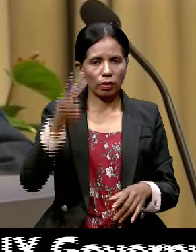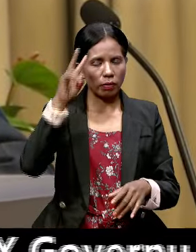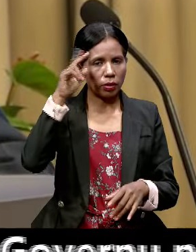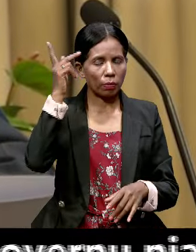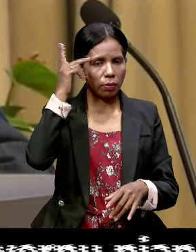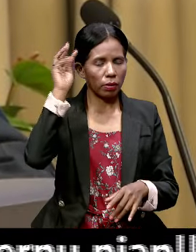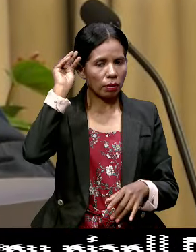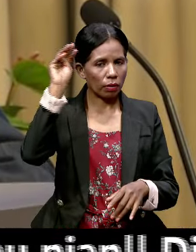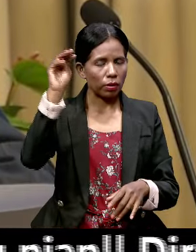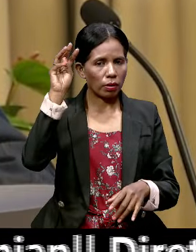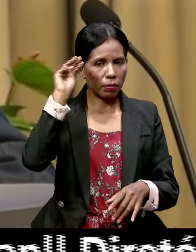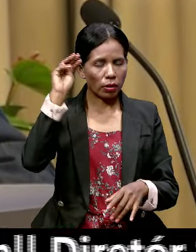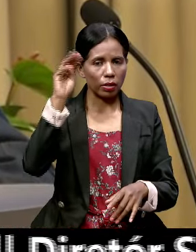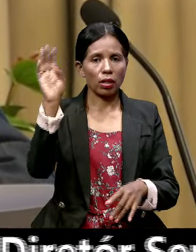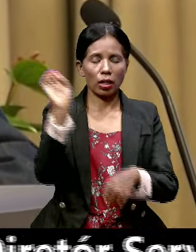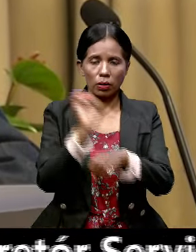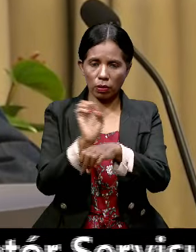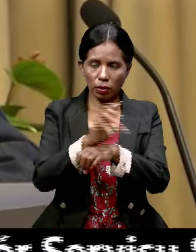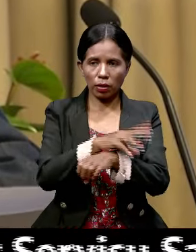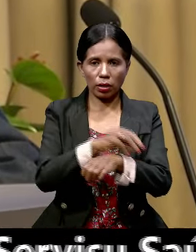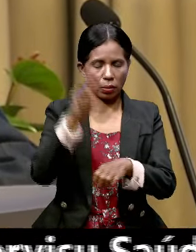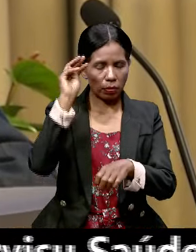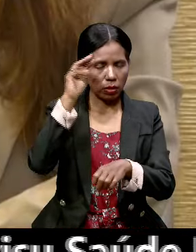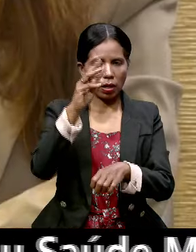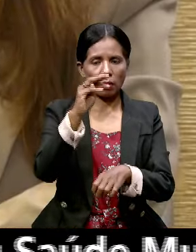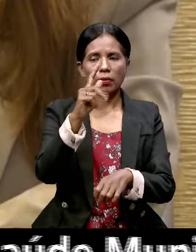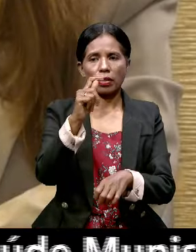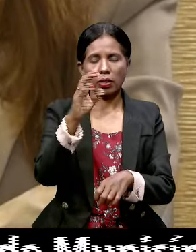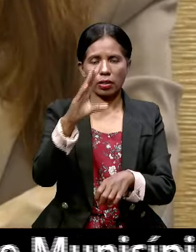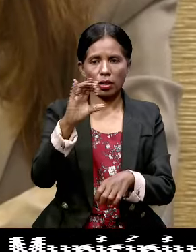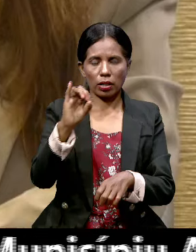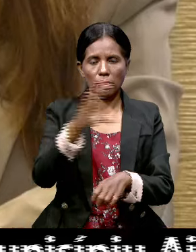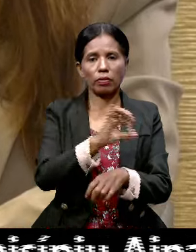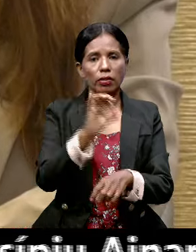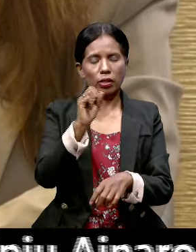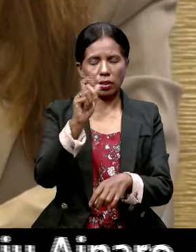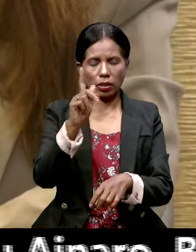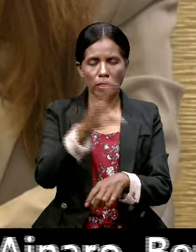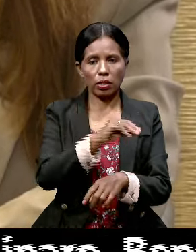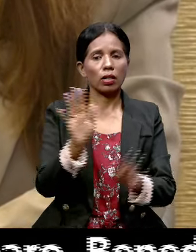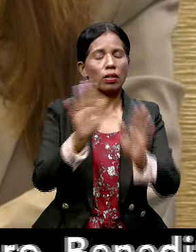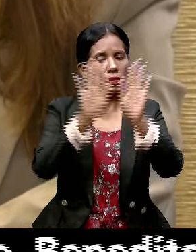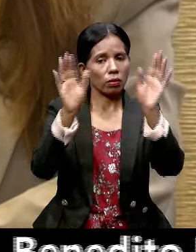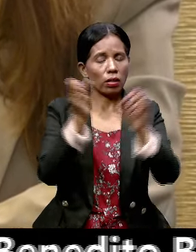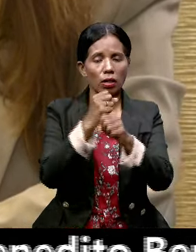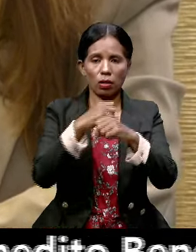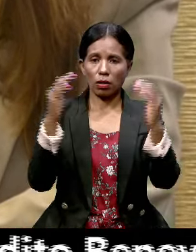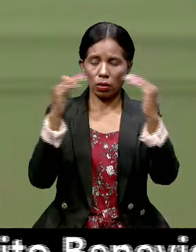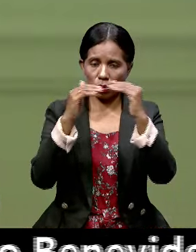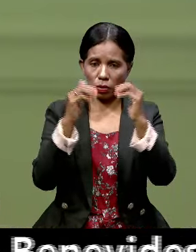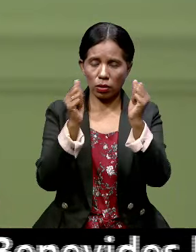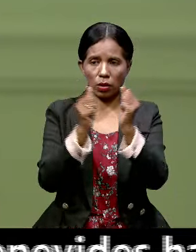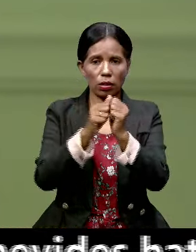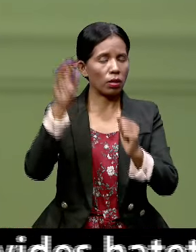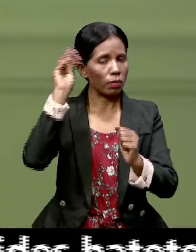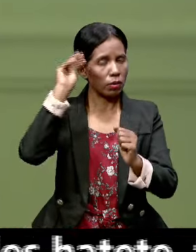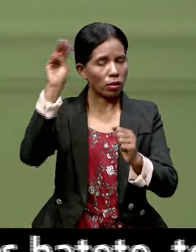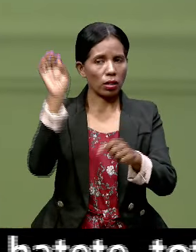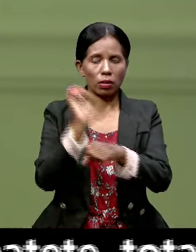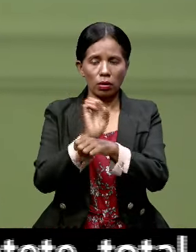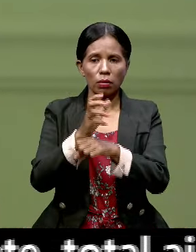Vice-Primeiro-Ministro, Ministro Coordenador Assunto Econômico, no Ministro Turismo no Ambiente, Francisco Calvadilai, e é domingo, né, ao encontro bilateral com o Ministro